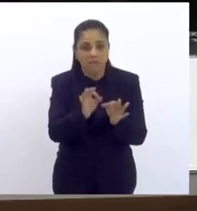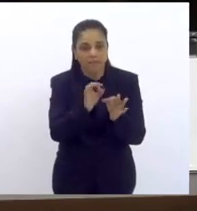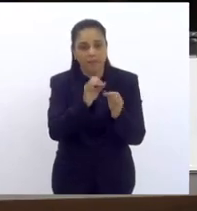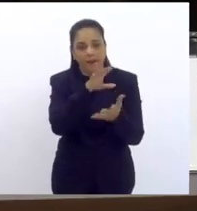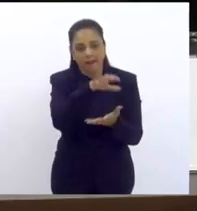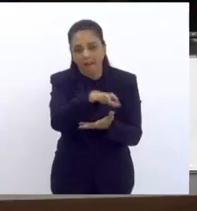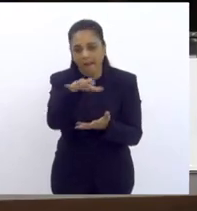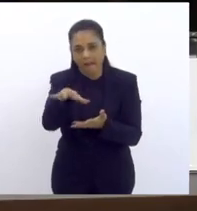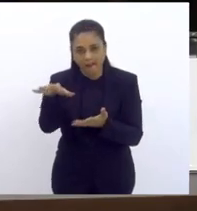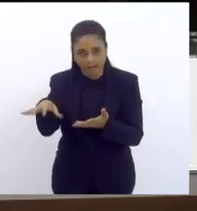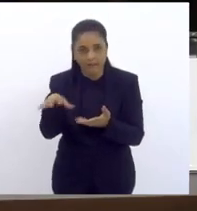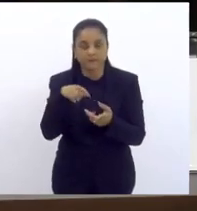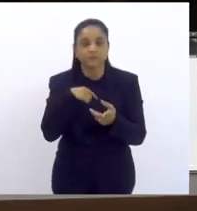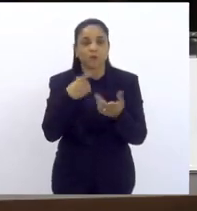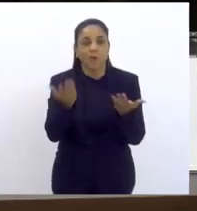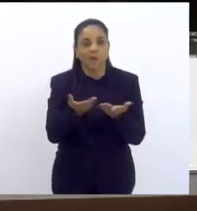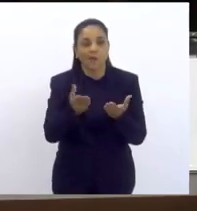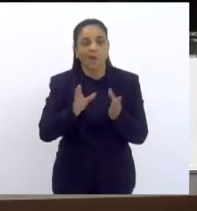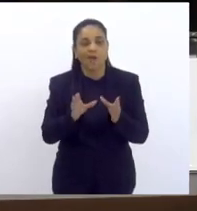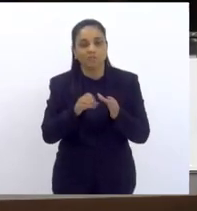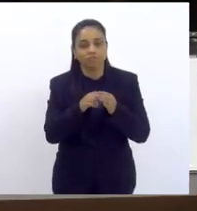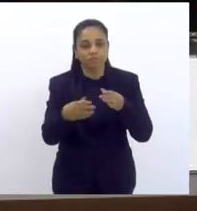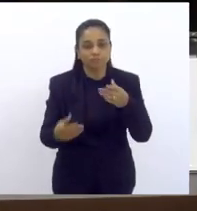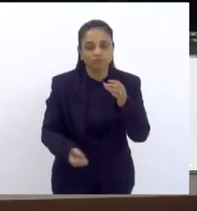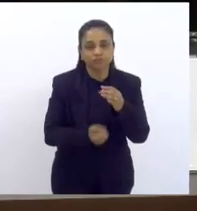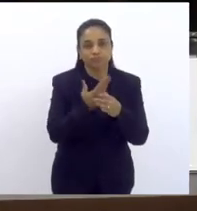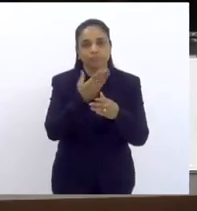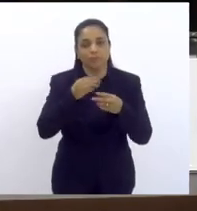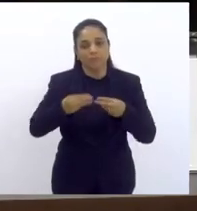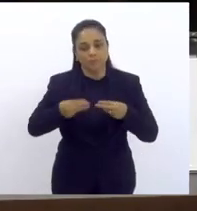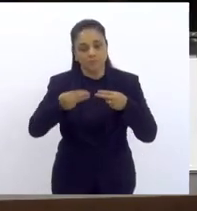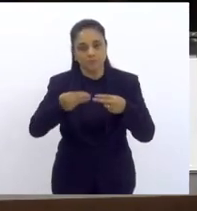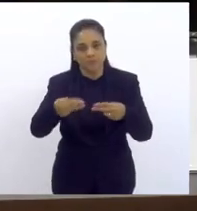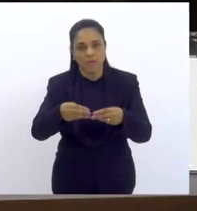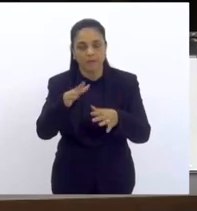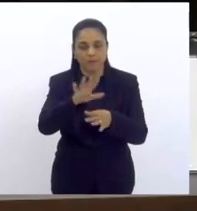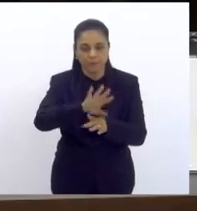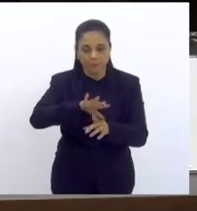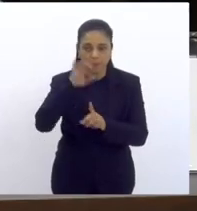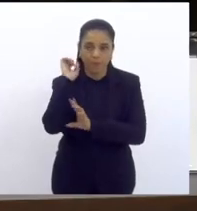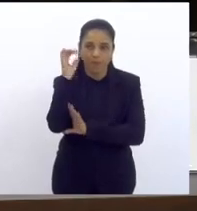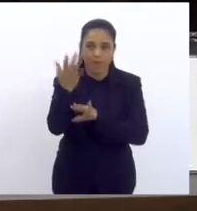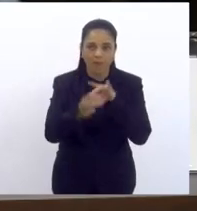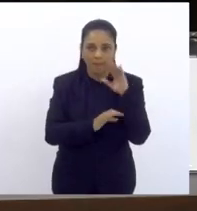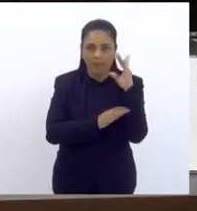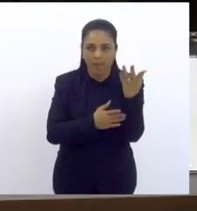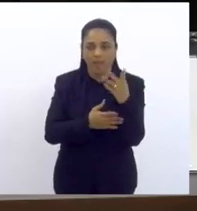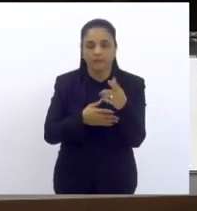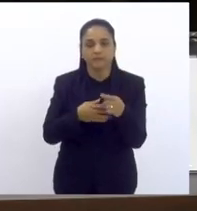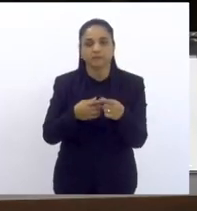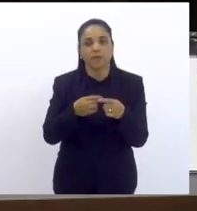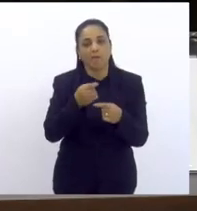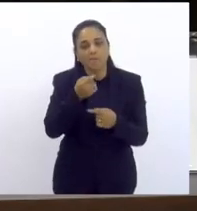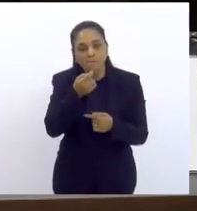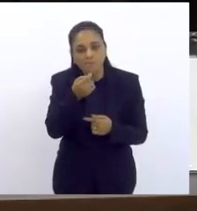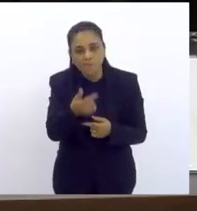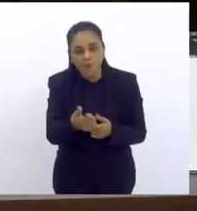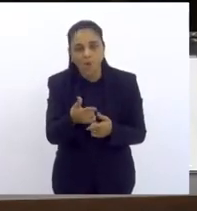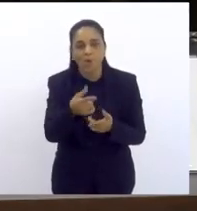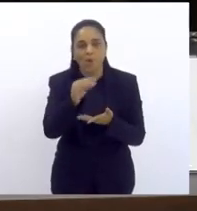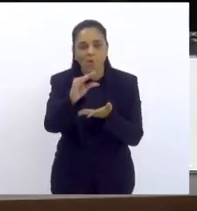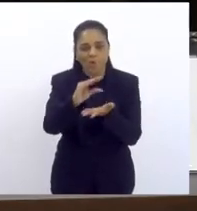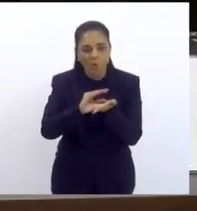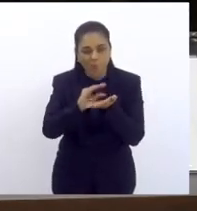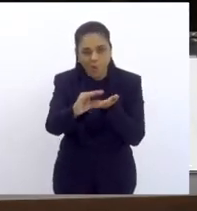o departamento de proteção animal do Ministério do meio ambiente e digo é muito pouco vocês já viram